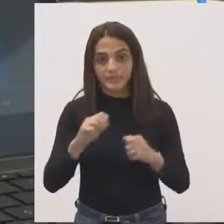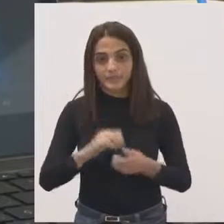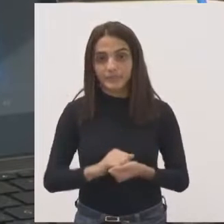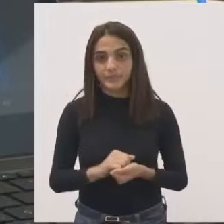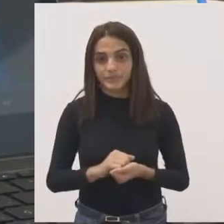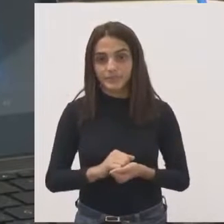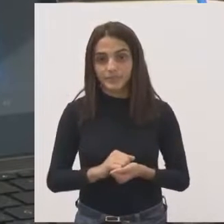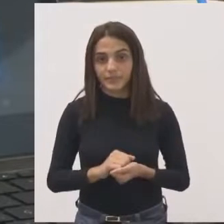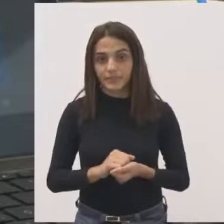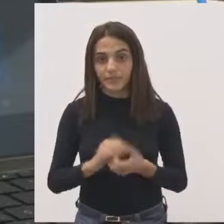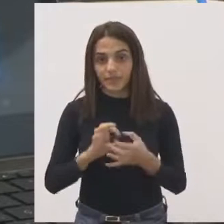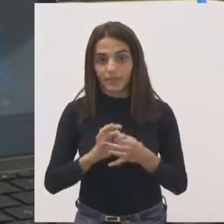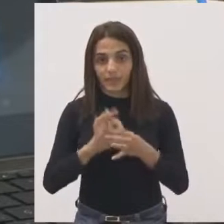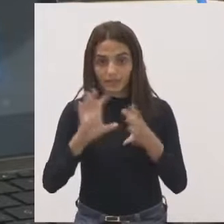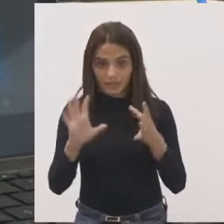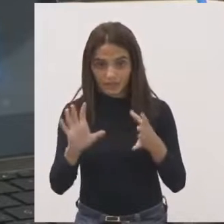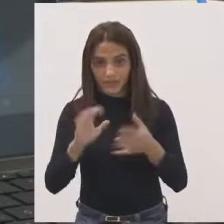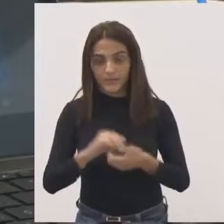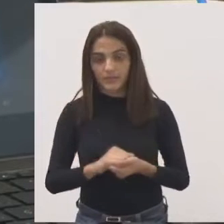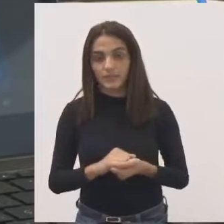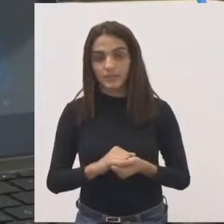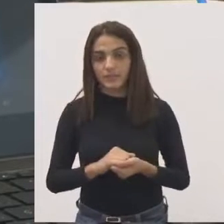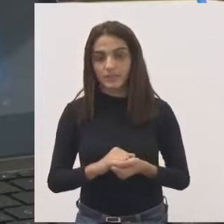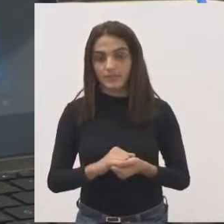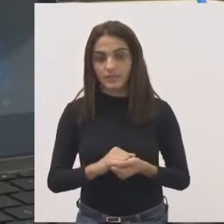ter espaço de armazenamento, tá? Que é o